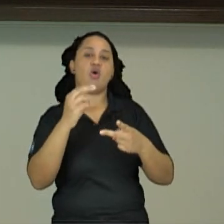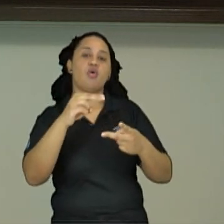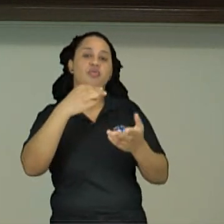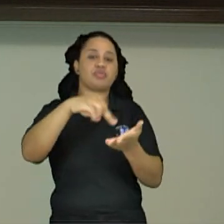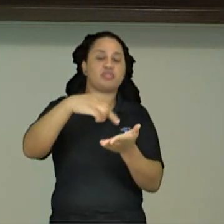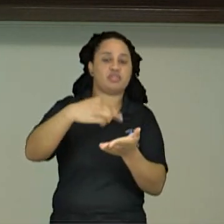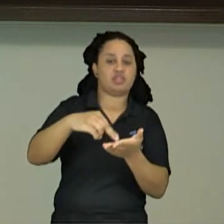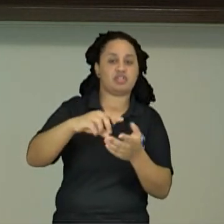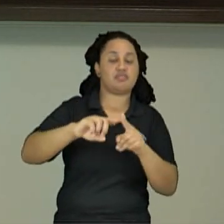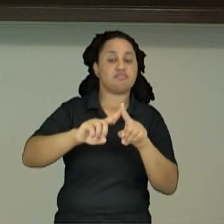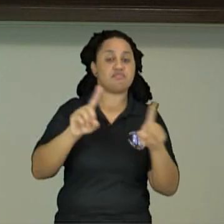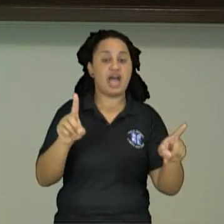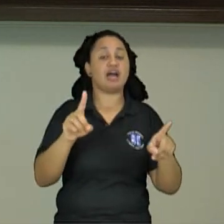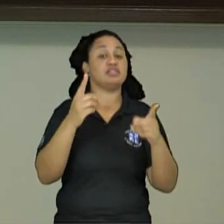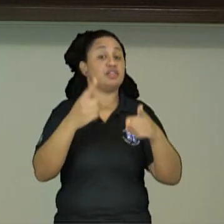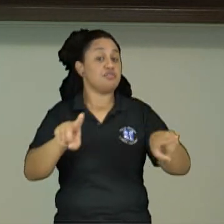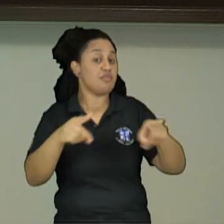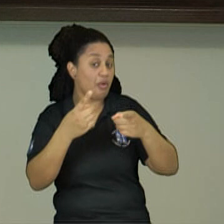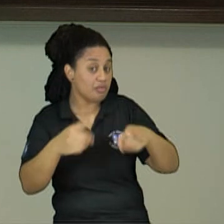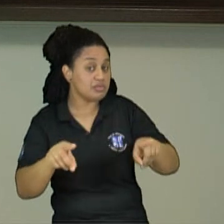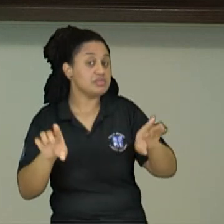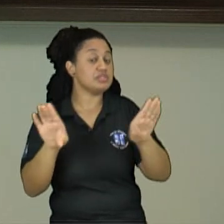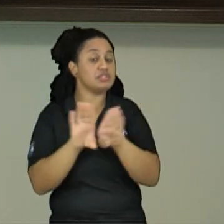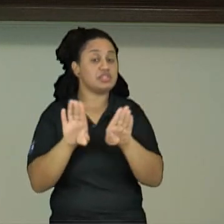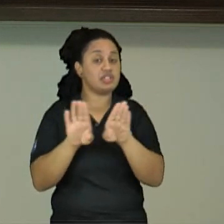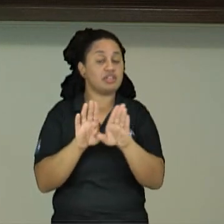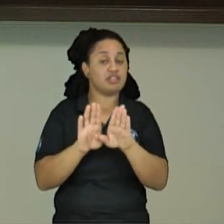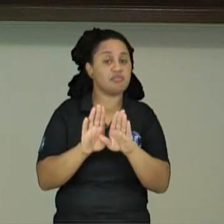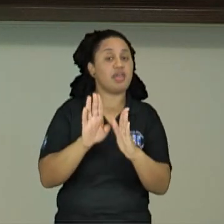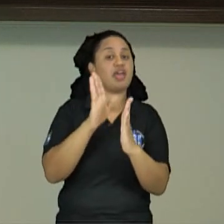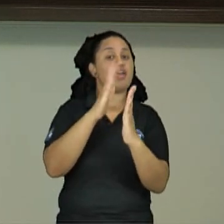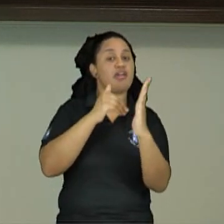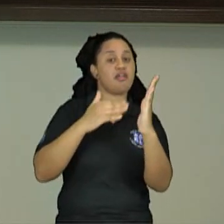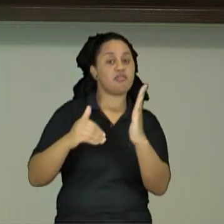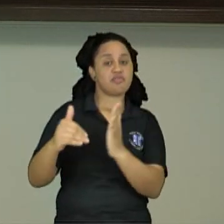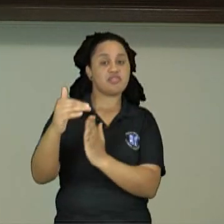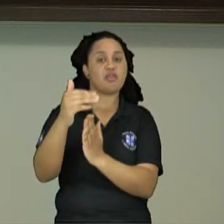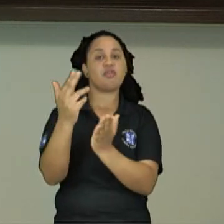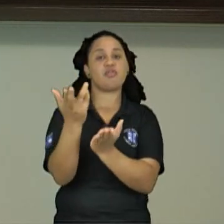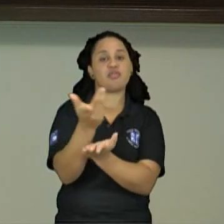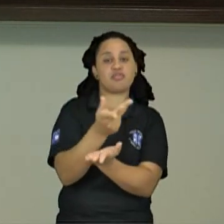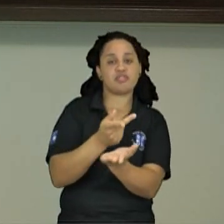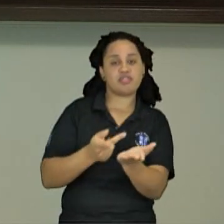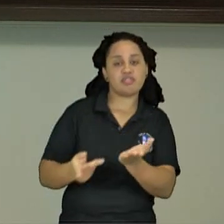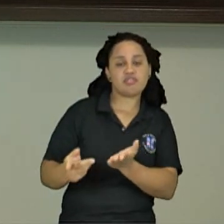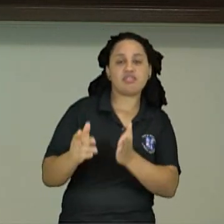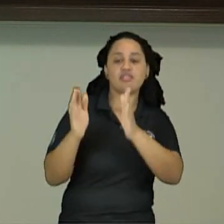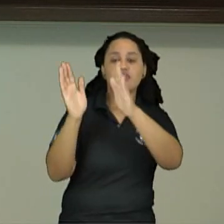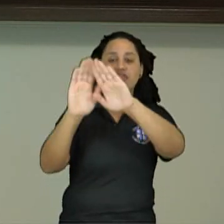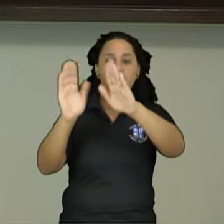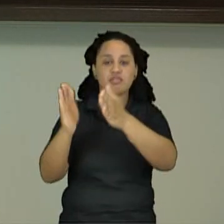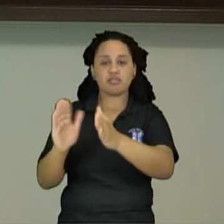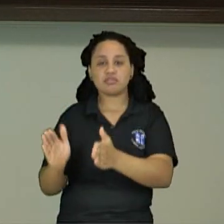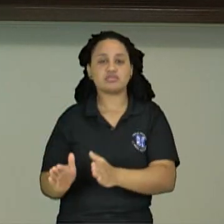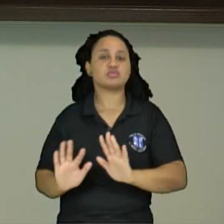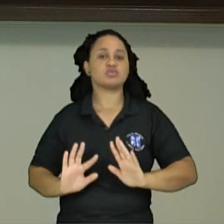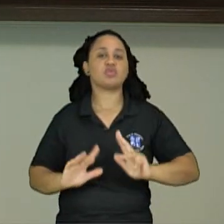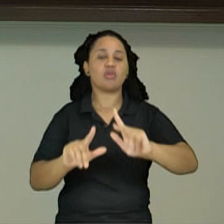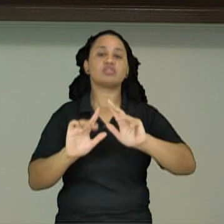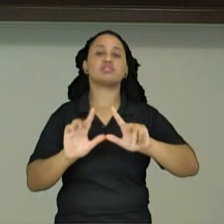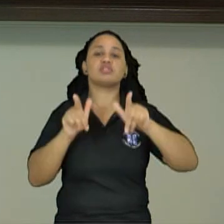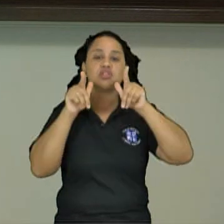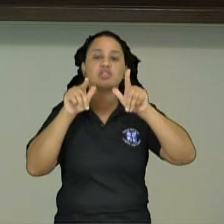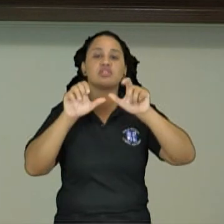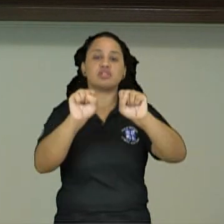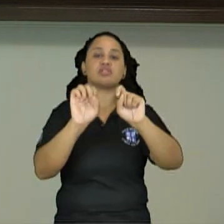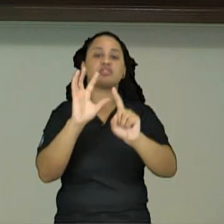dança, mas a música, a pintura, o desenho, a escultura, todas as linguagens